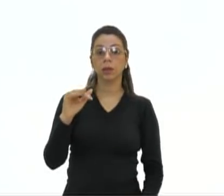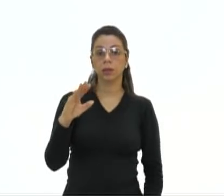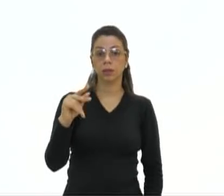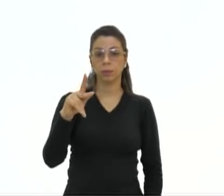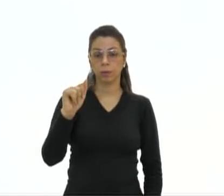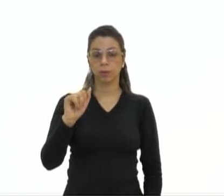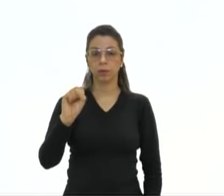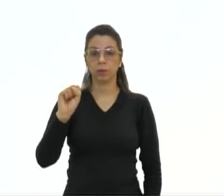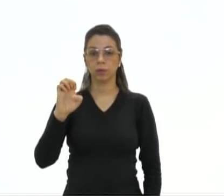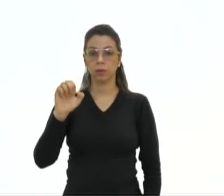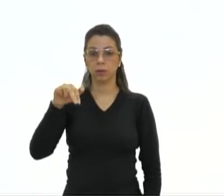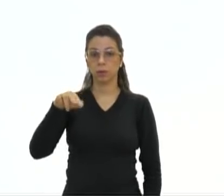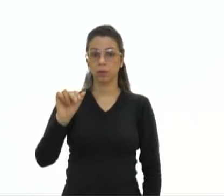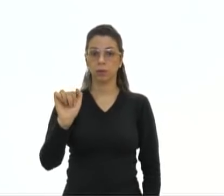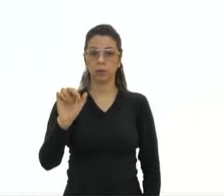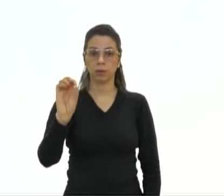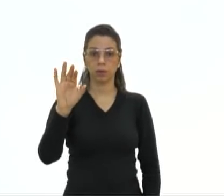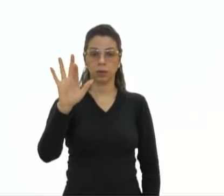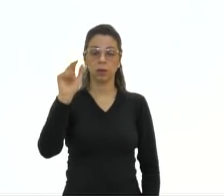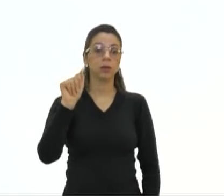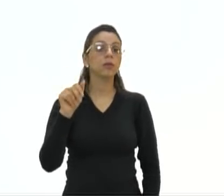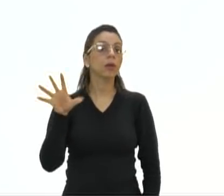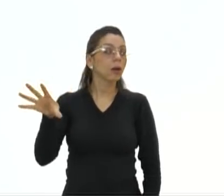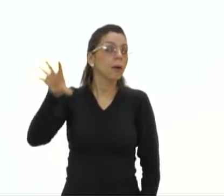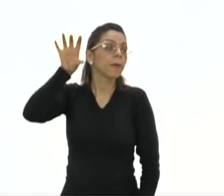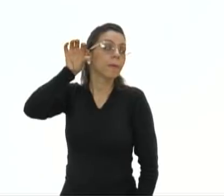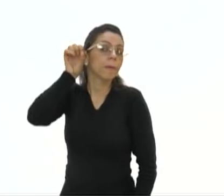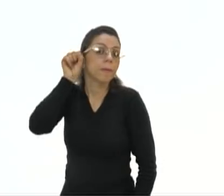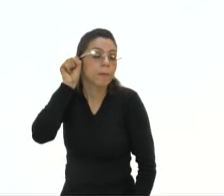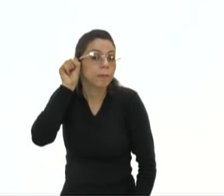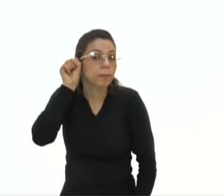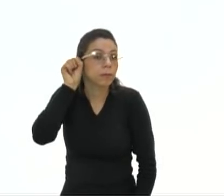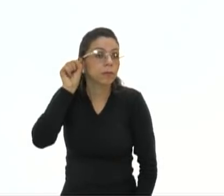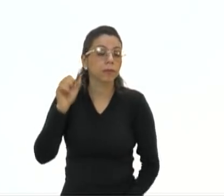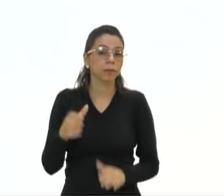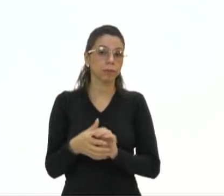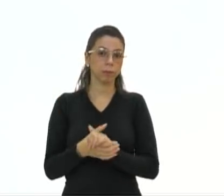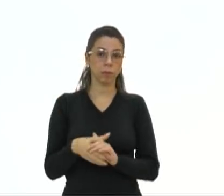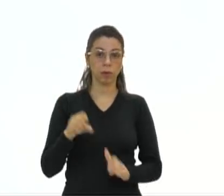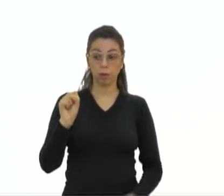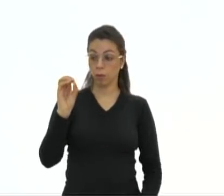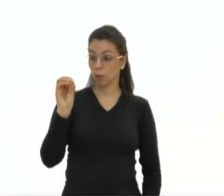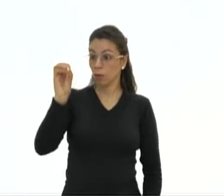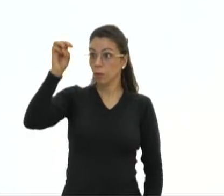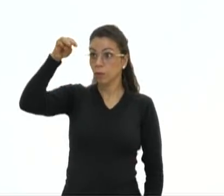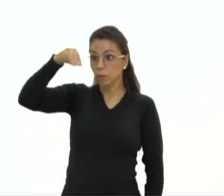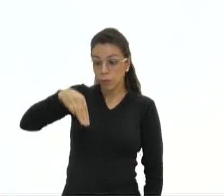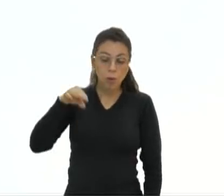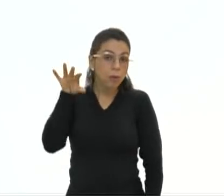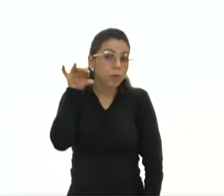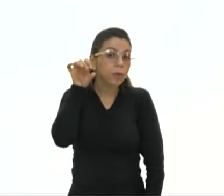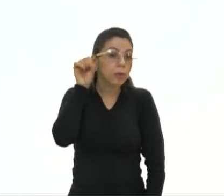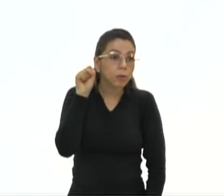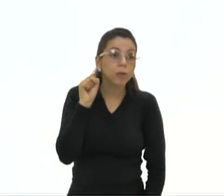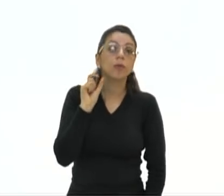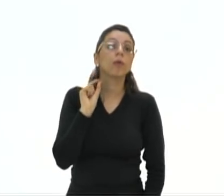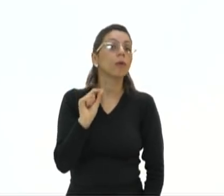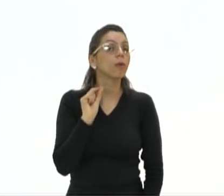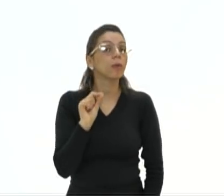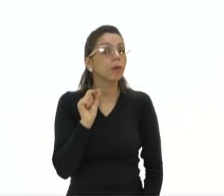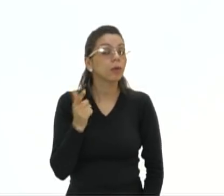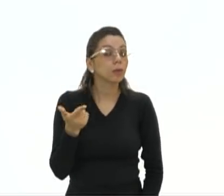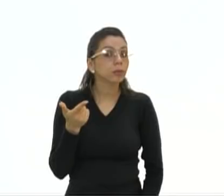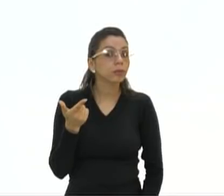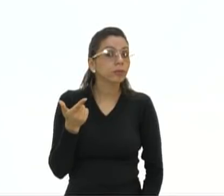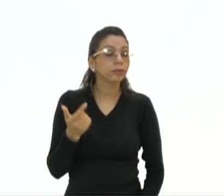a captação do som. De acordo com o estímulo captado, som. Esse receptor pode ser classificado